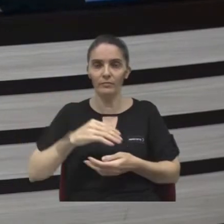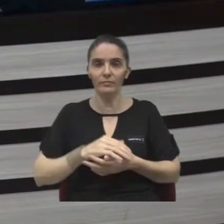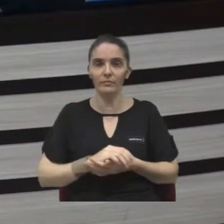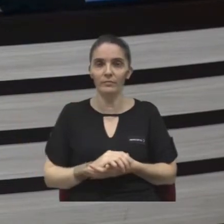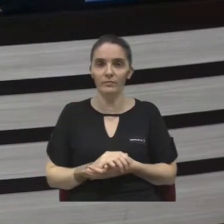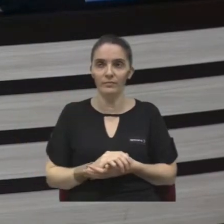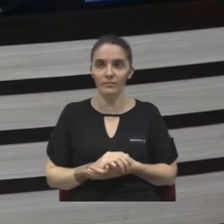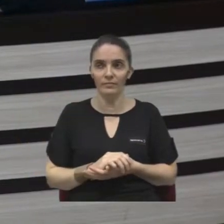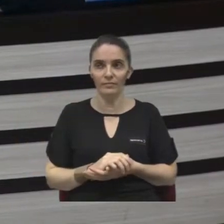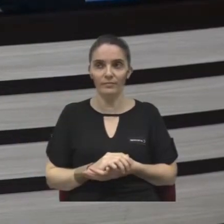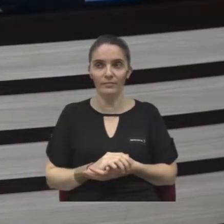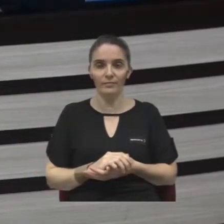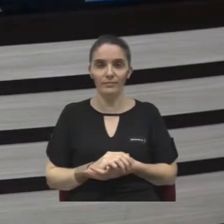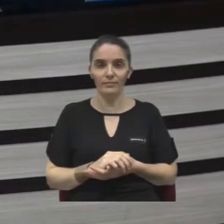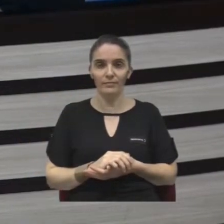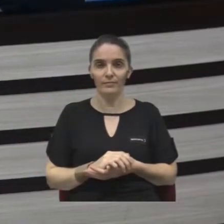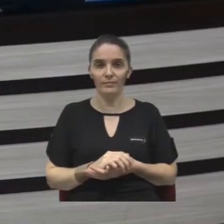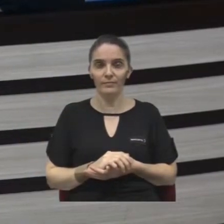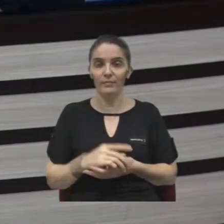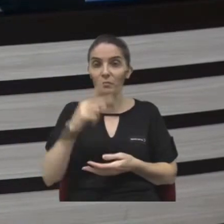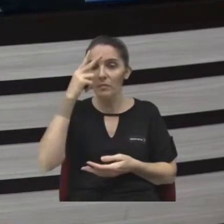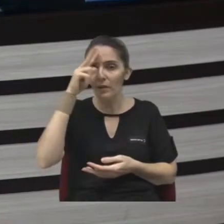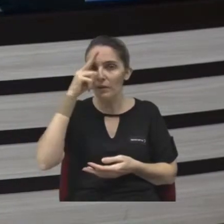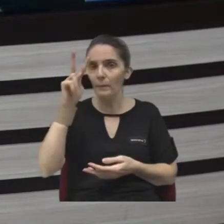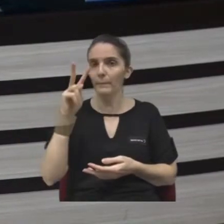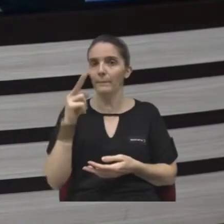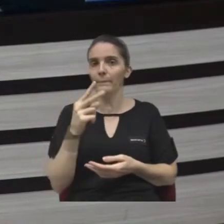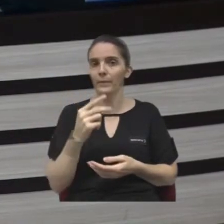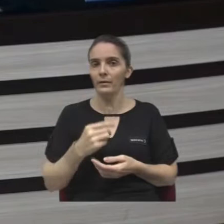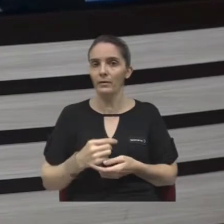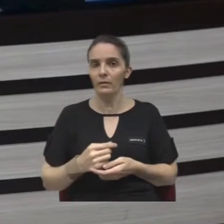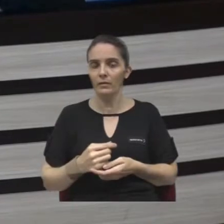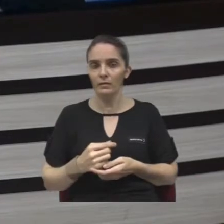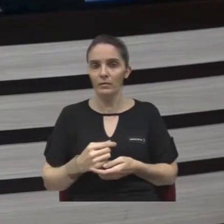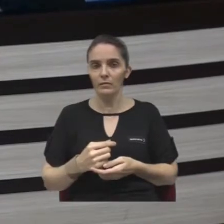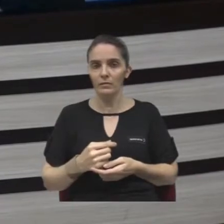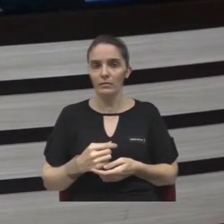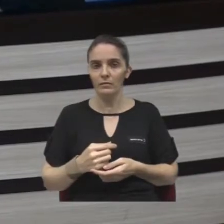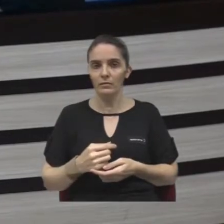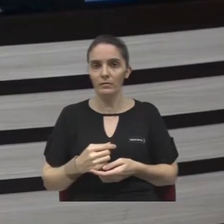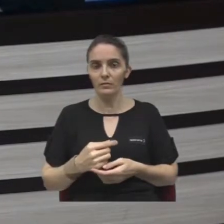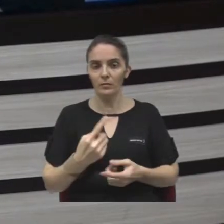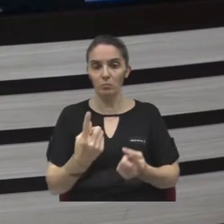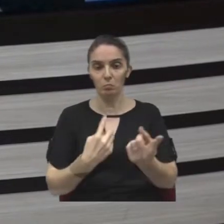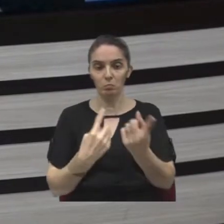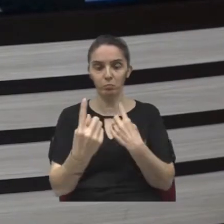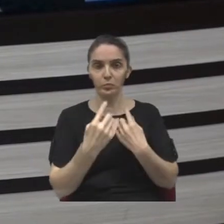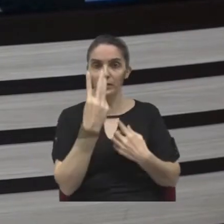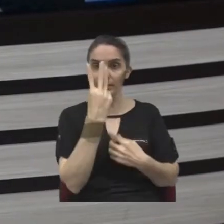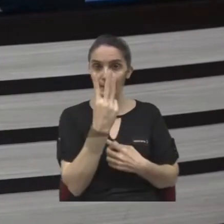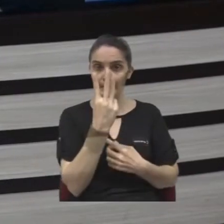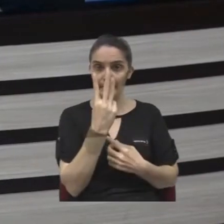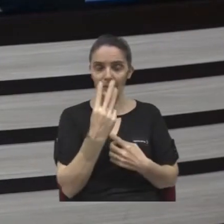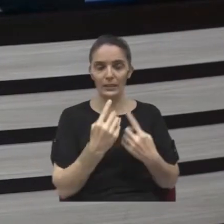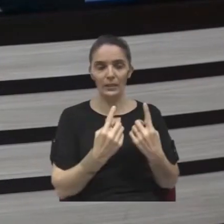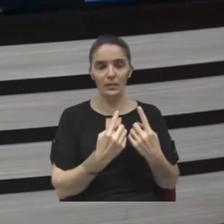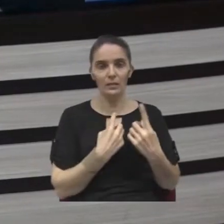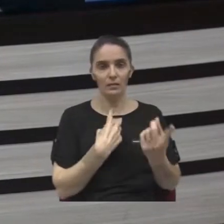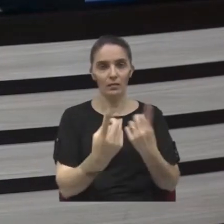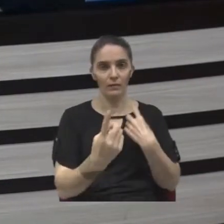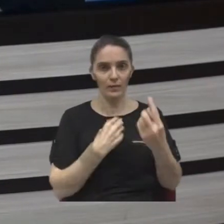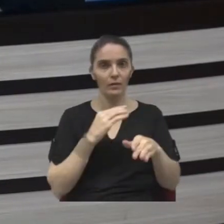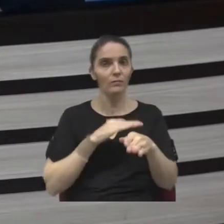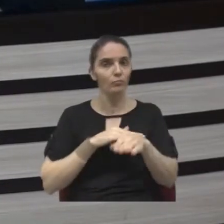marcando, lembrando que a rodovia vem até aqui no 3 Avenidas. Até no 3 Avenidas, à noite, você vê que tem